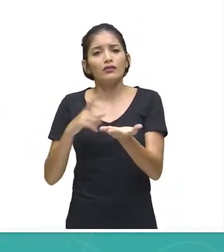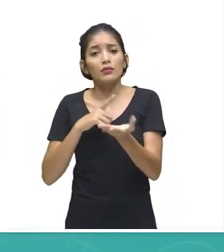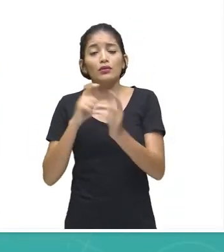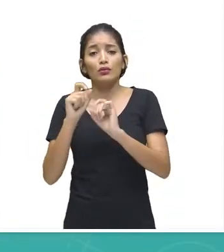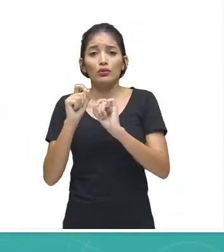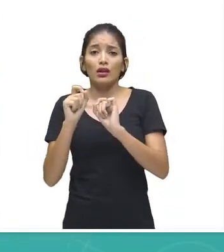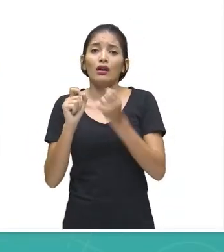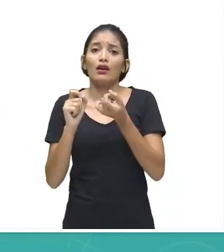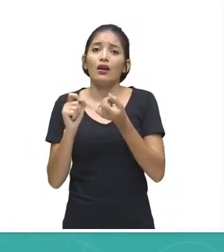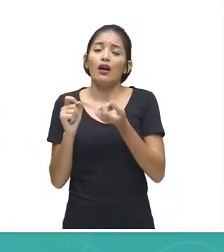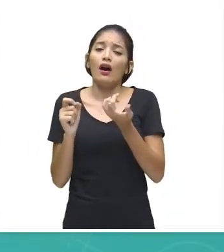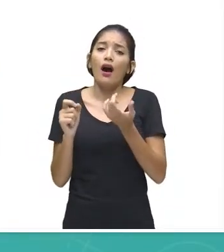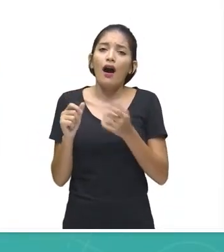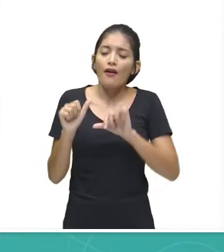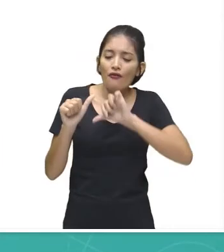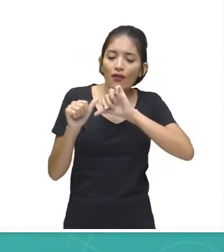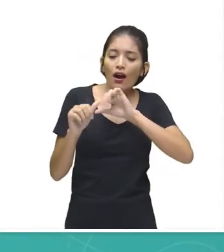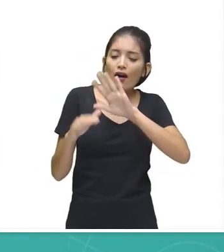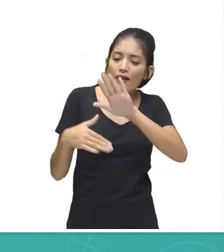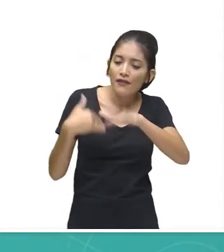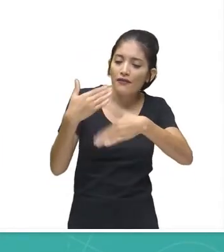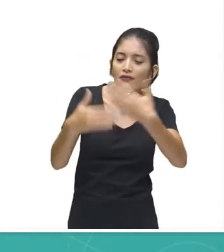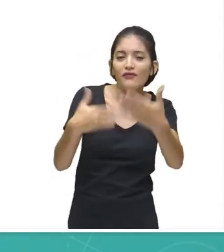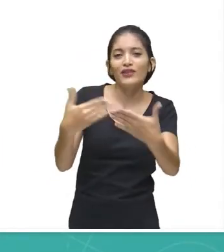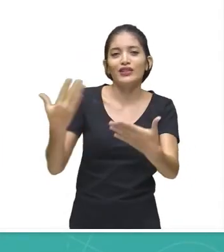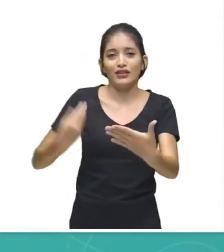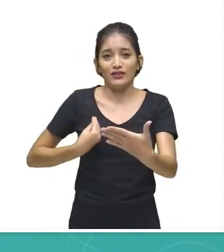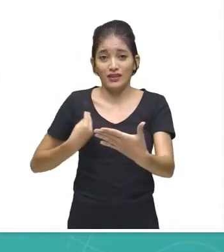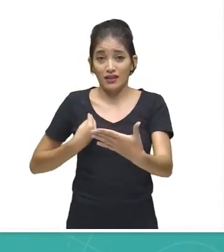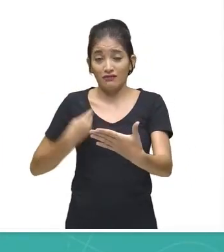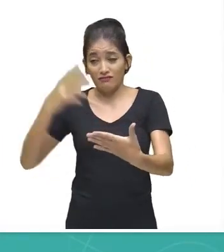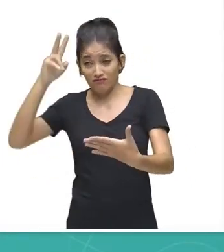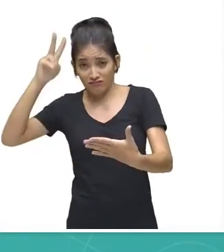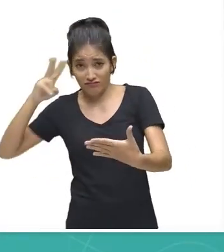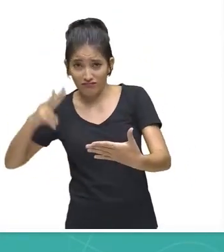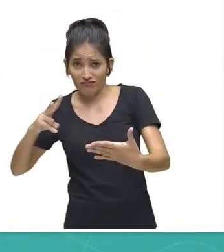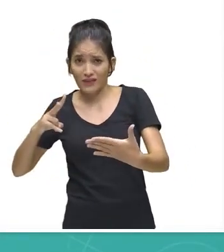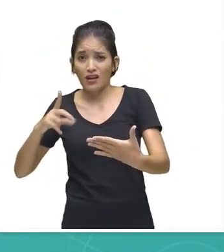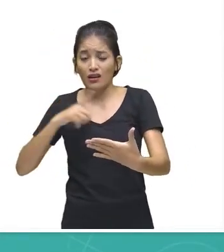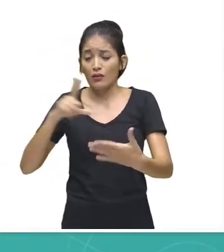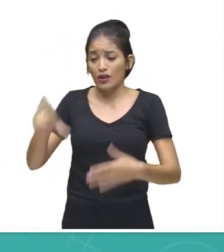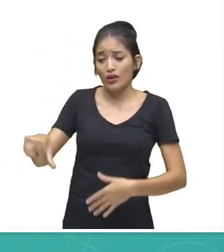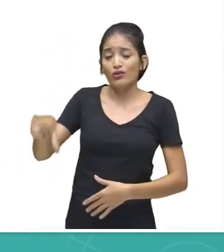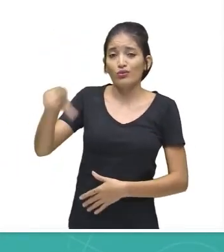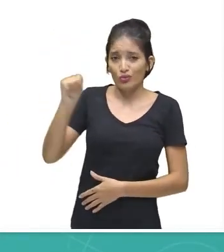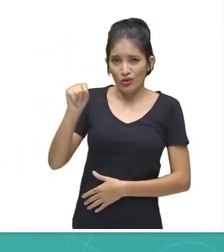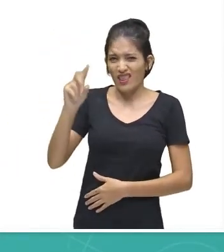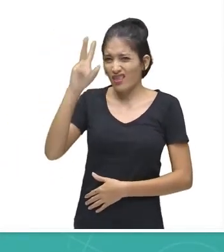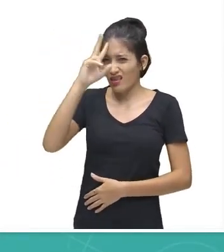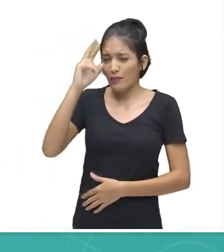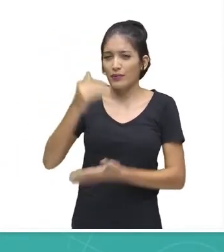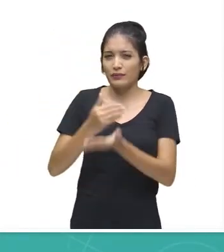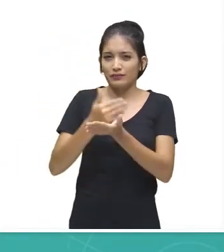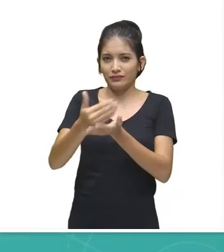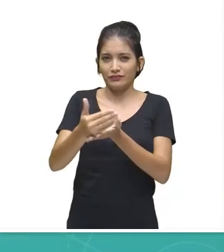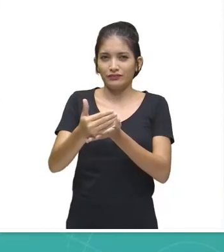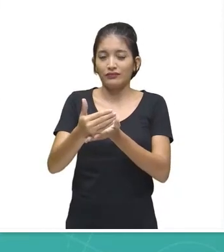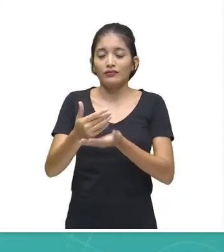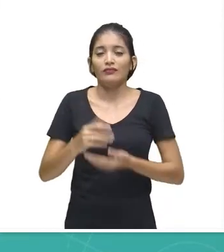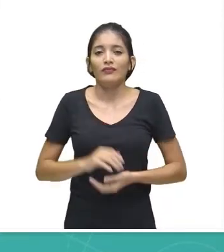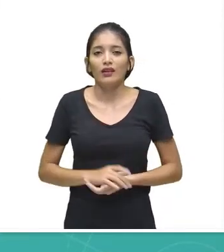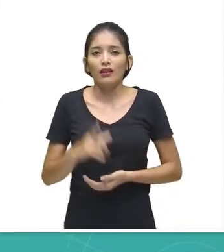nossa história. E essa história, ela é feita de escolha. Lembram lá no começo da nossa aula? Nós